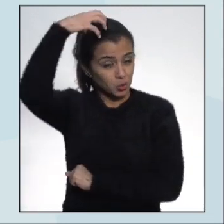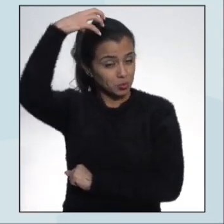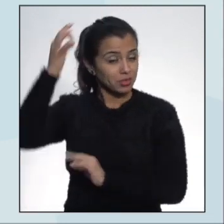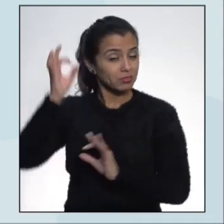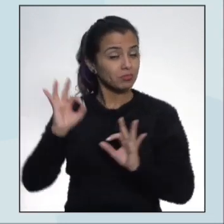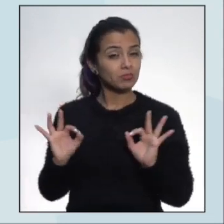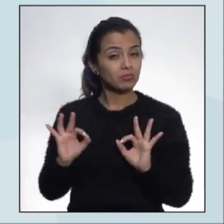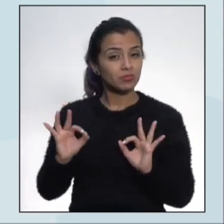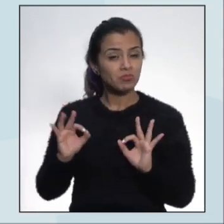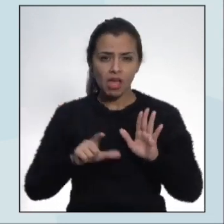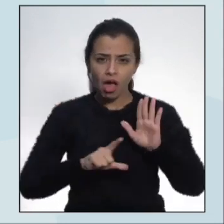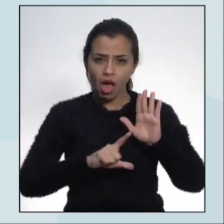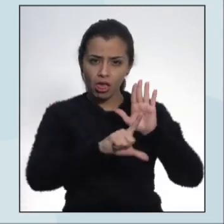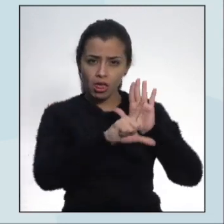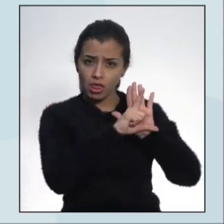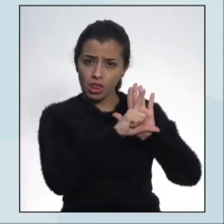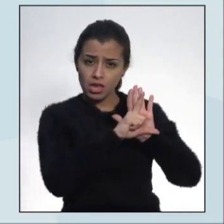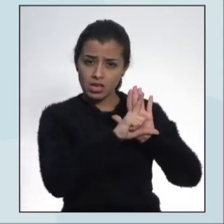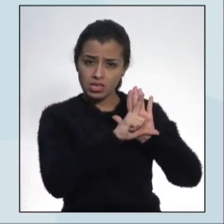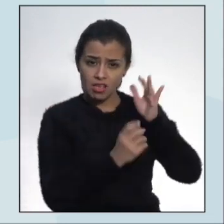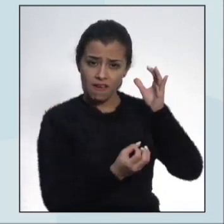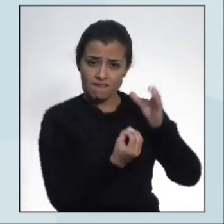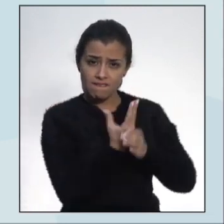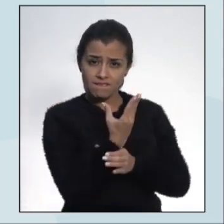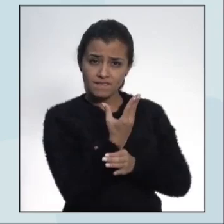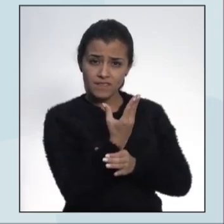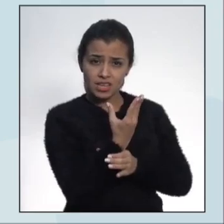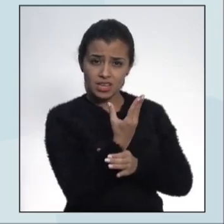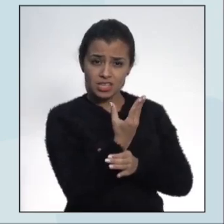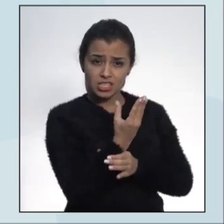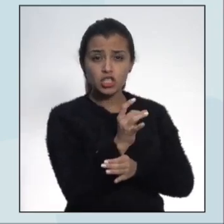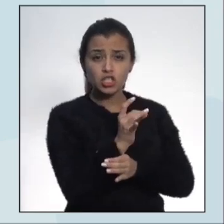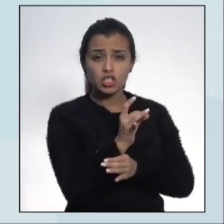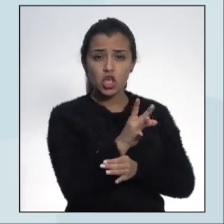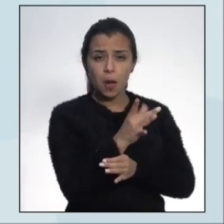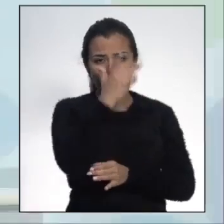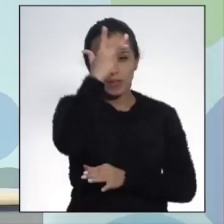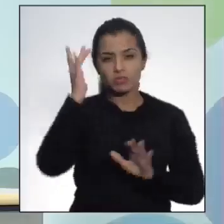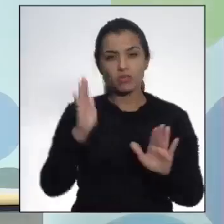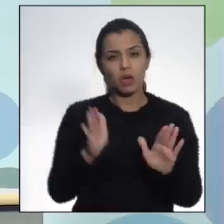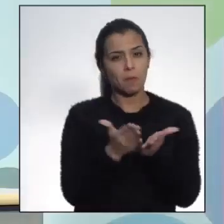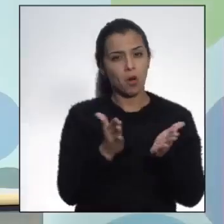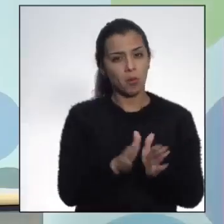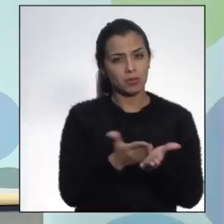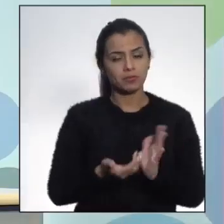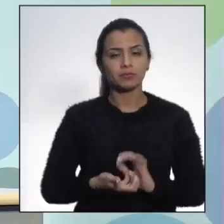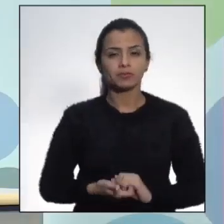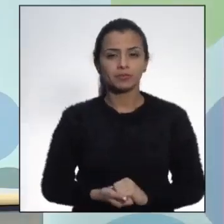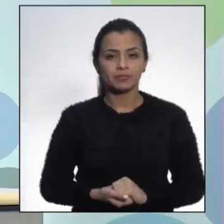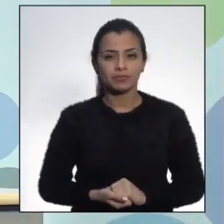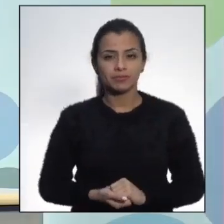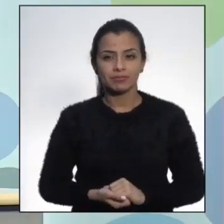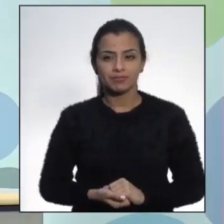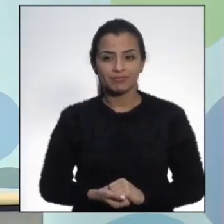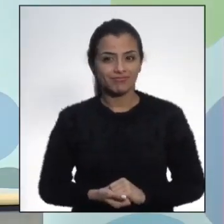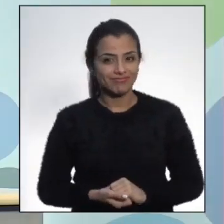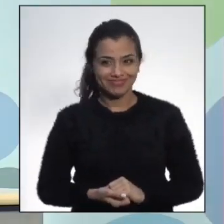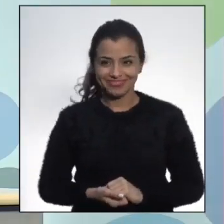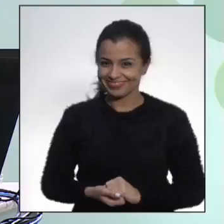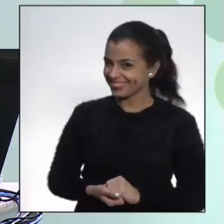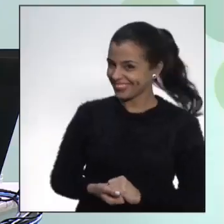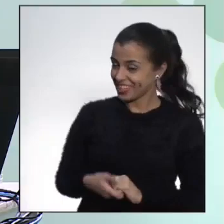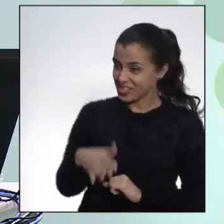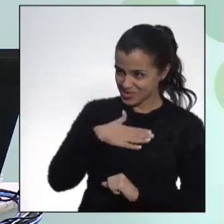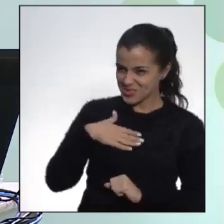leis criminais fizeram-se para os pobres. Então é isso. Gostou da minha interpretação, professora? Nossa,